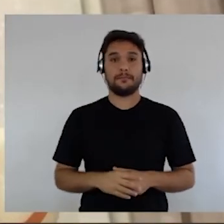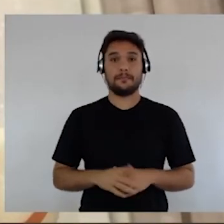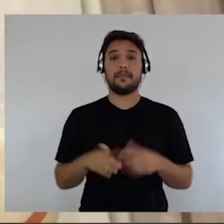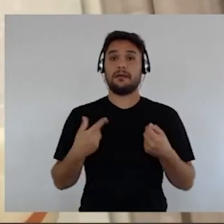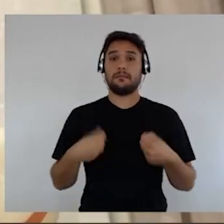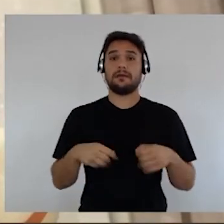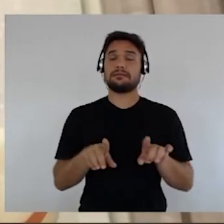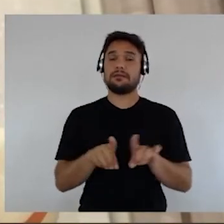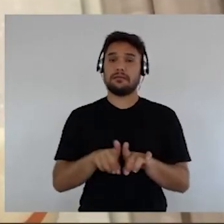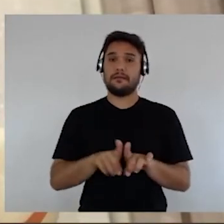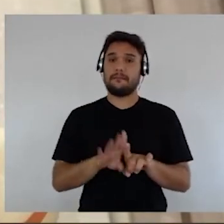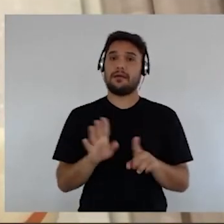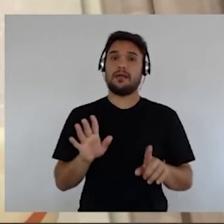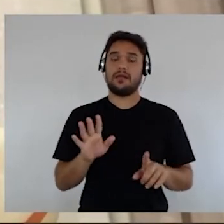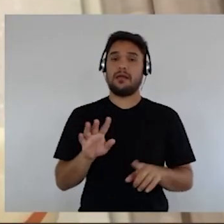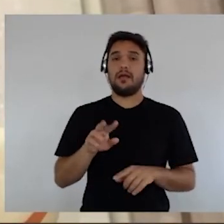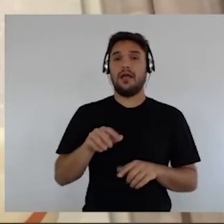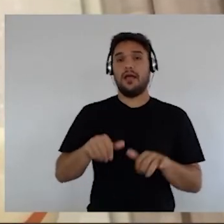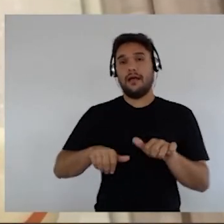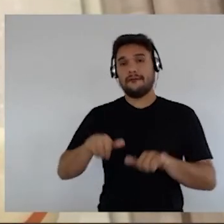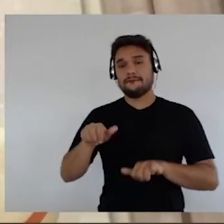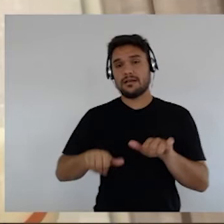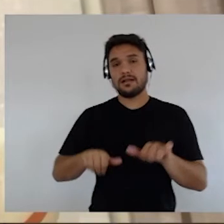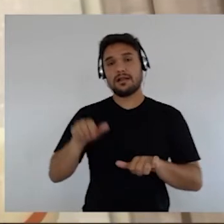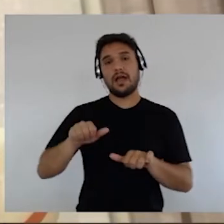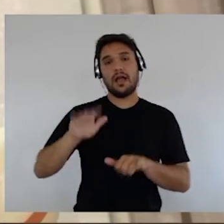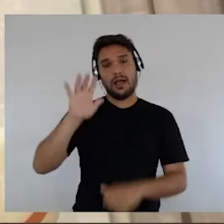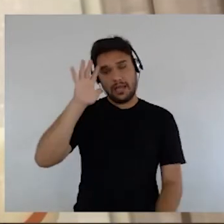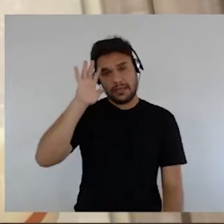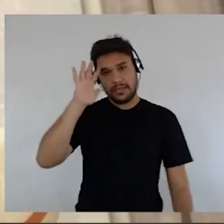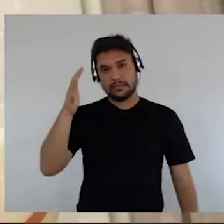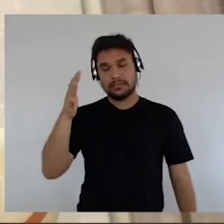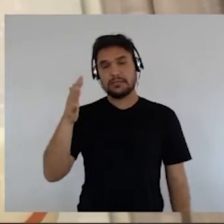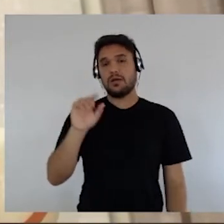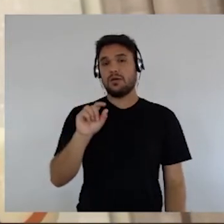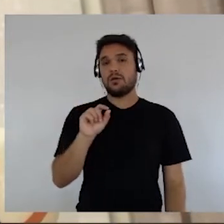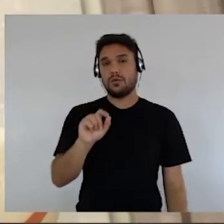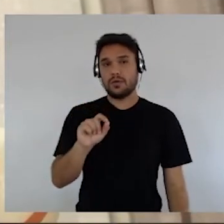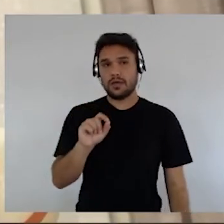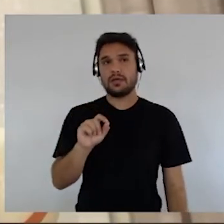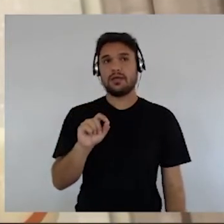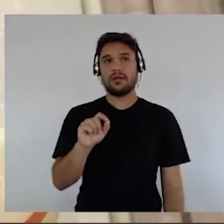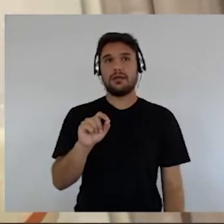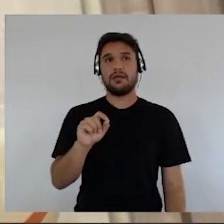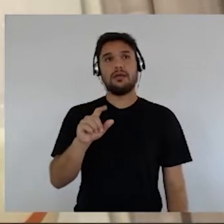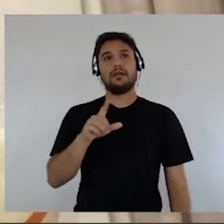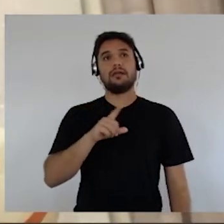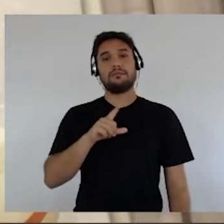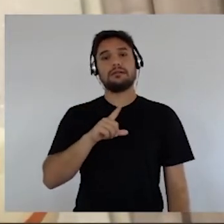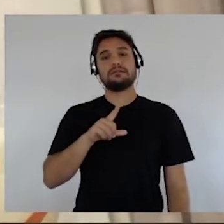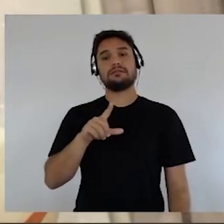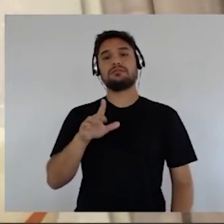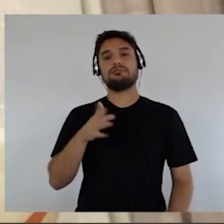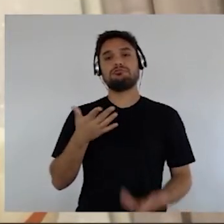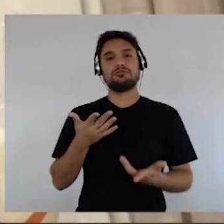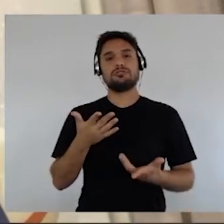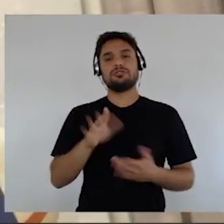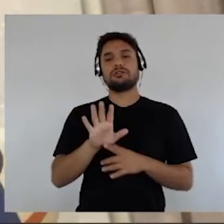deverá considerar nas decisões o que se denominam de exterioridades